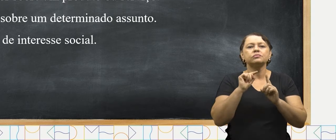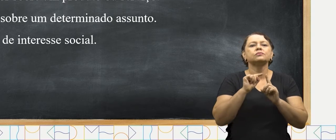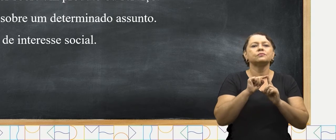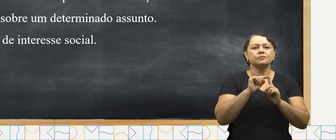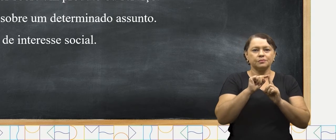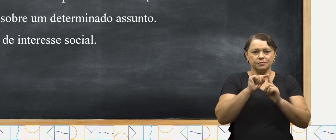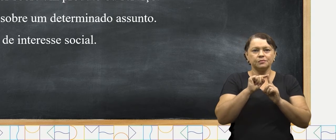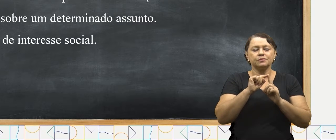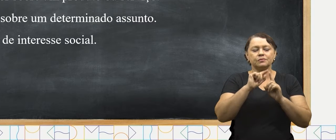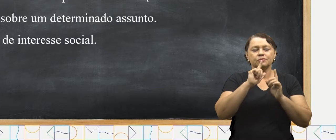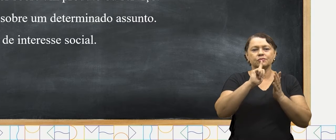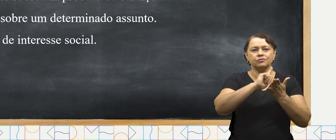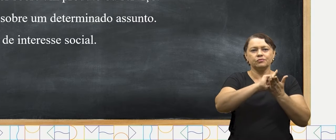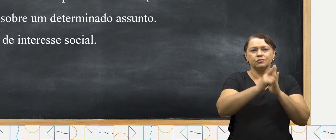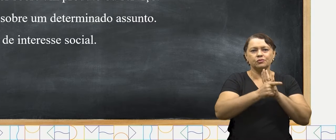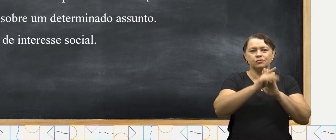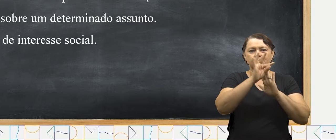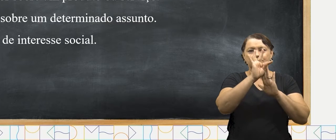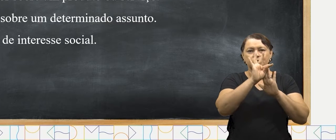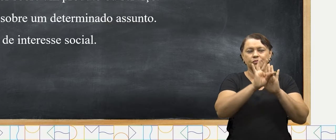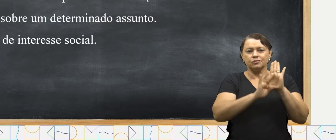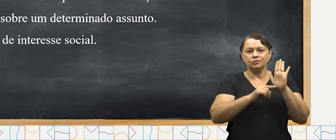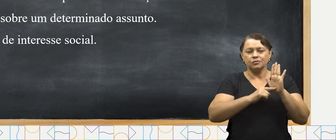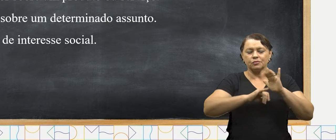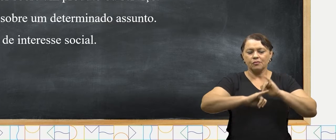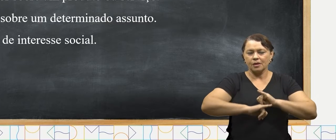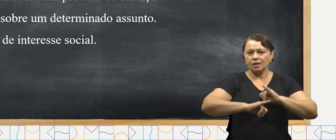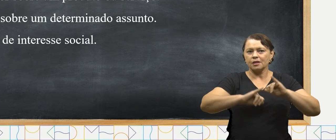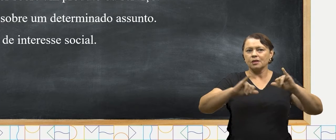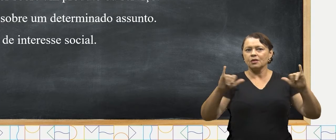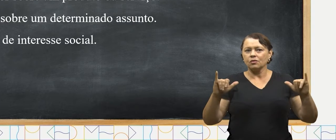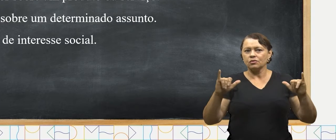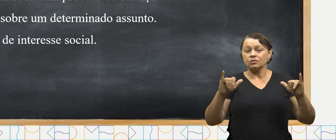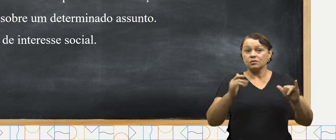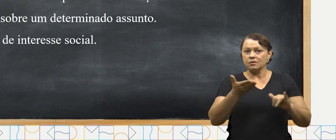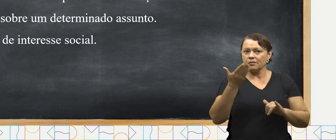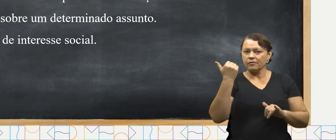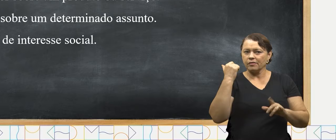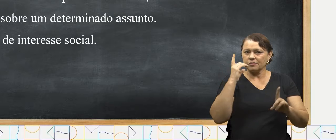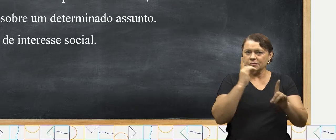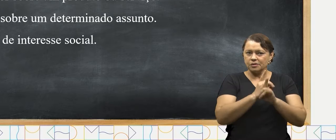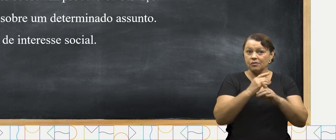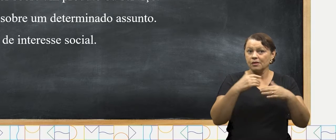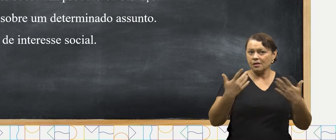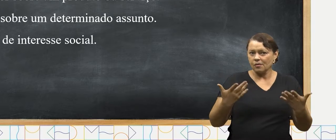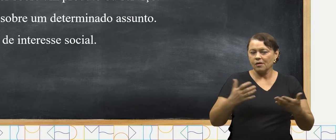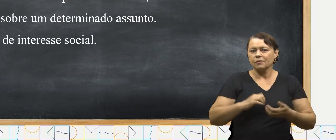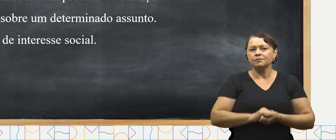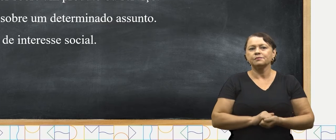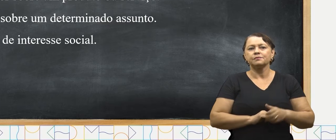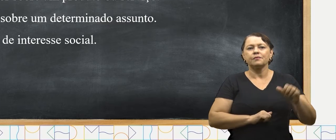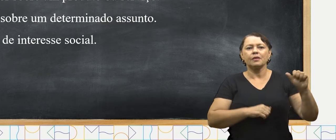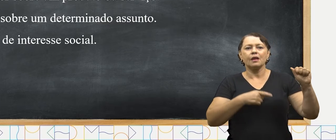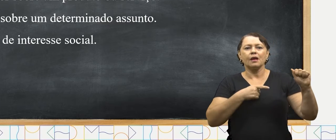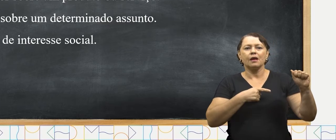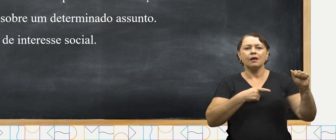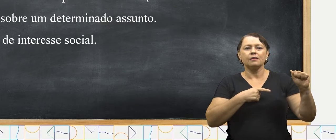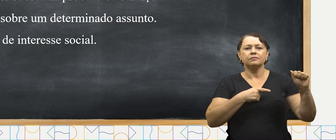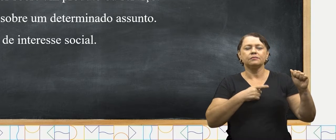o objetivo do gênero textual notícia. Vamos identificar qual é. Letra